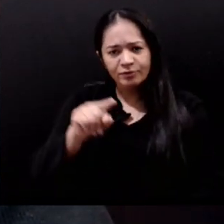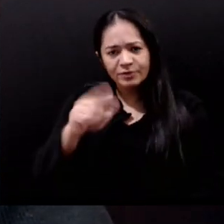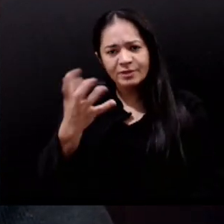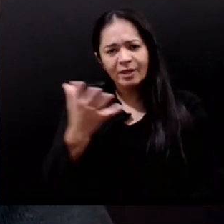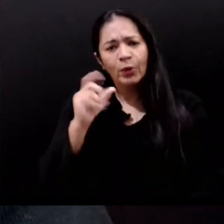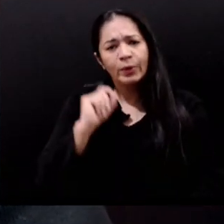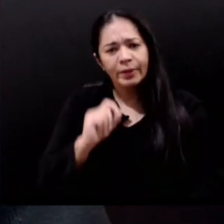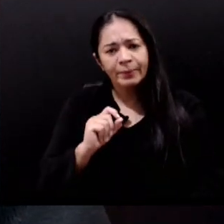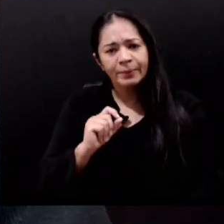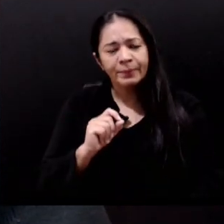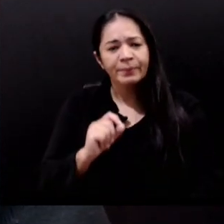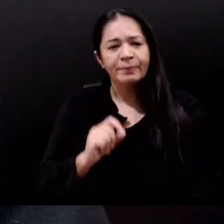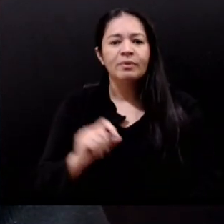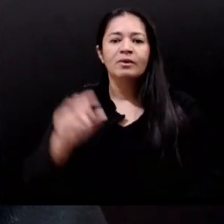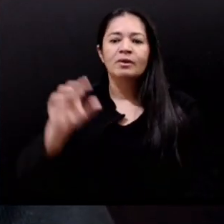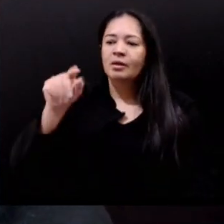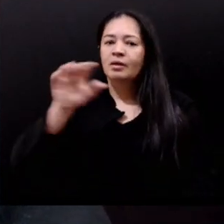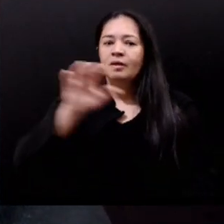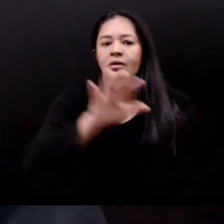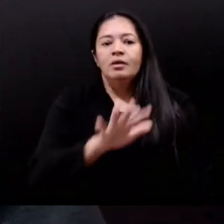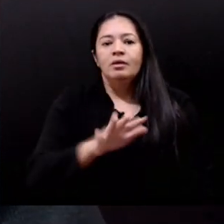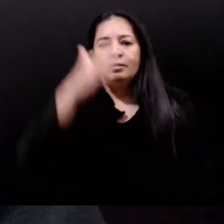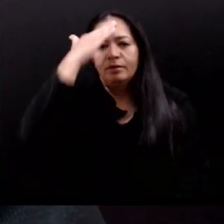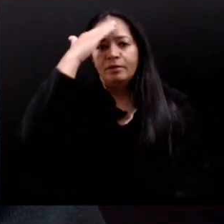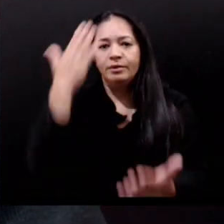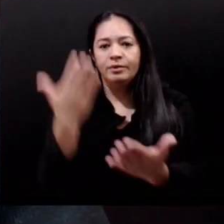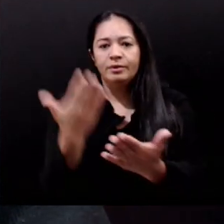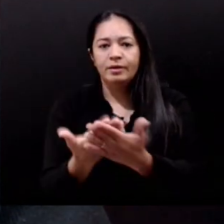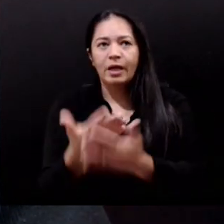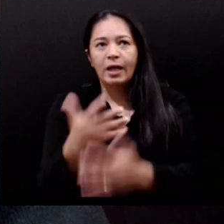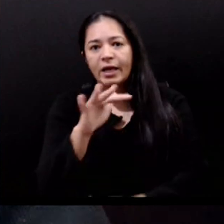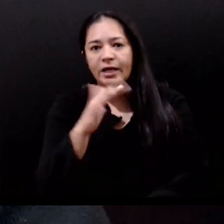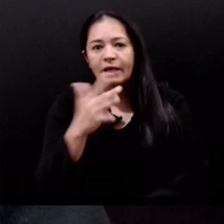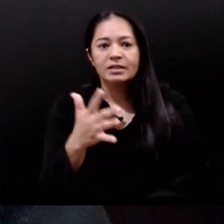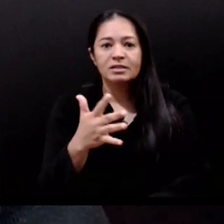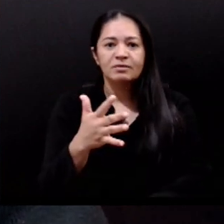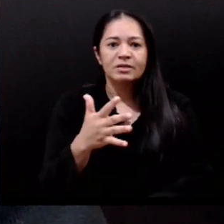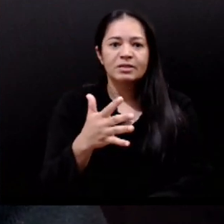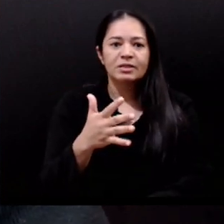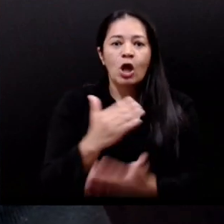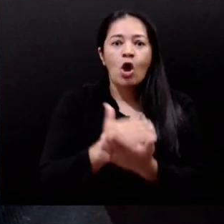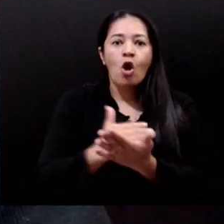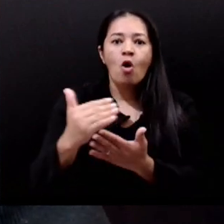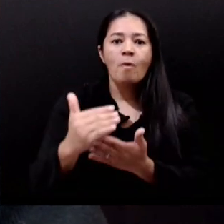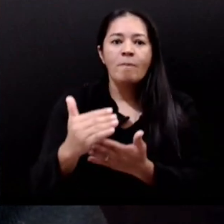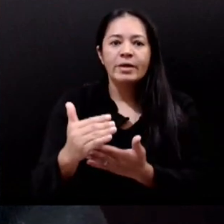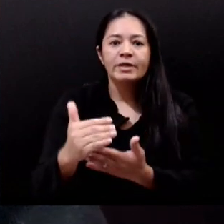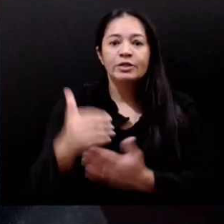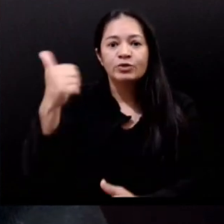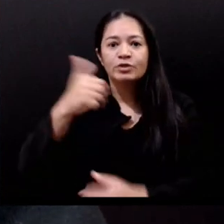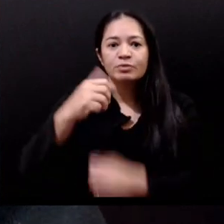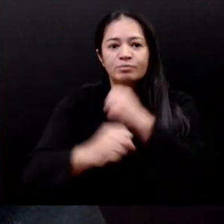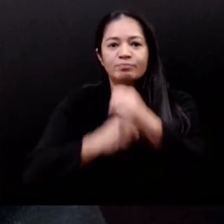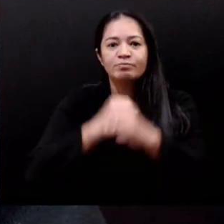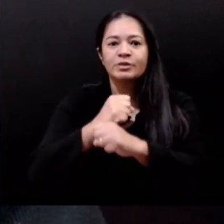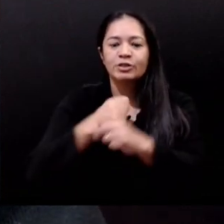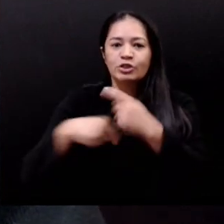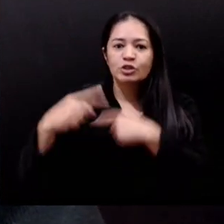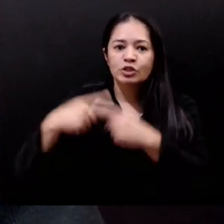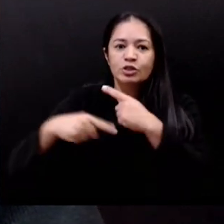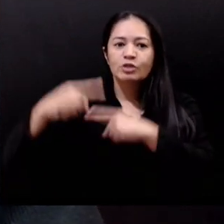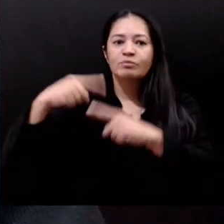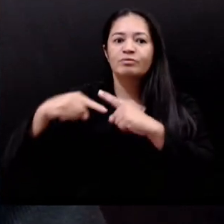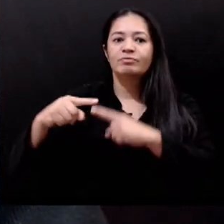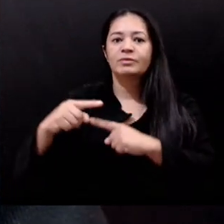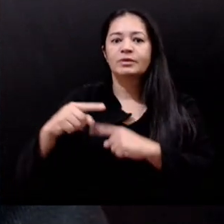essas crenças, elas muitas vezes, né, como a Jéssica falou, Uhum. ela começa nos primeiros anos de desenvolvimento seu, então isso é um perigo.